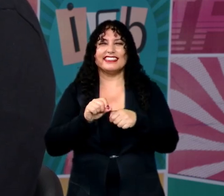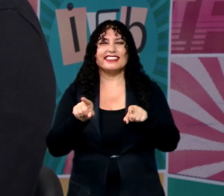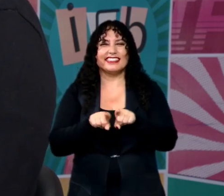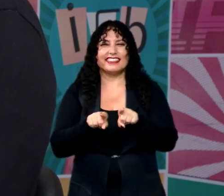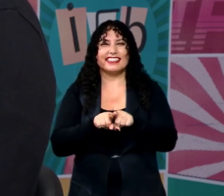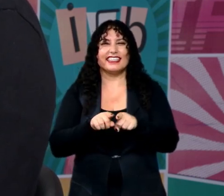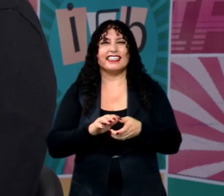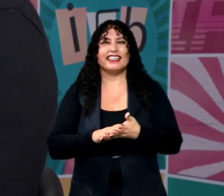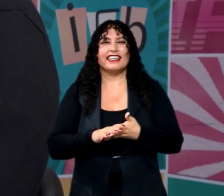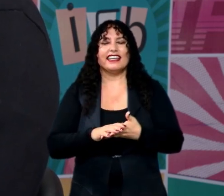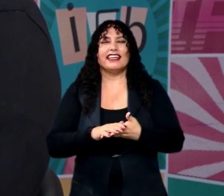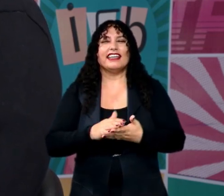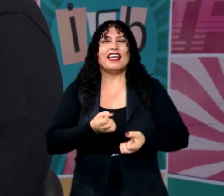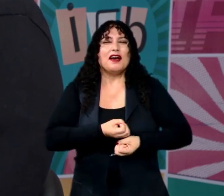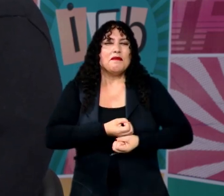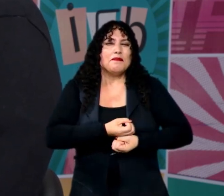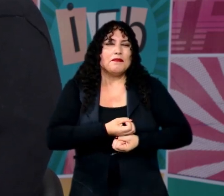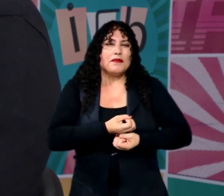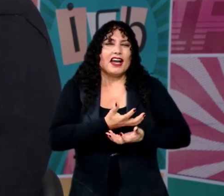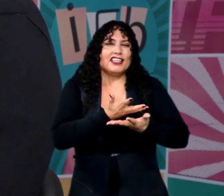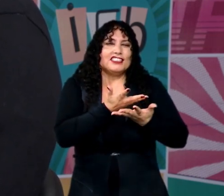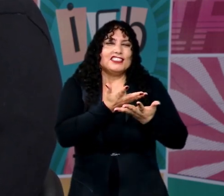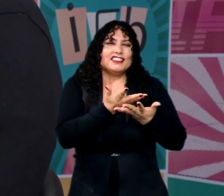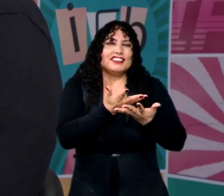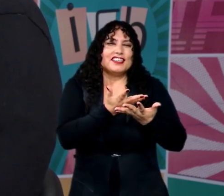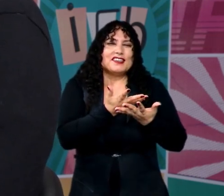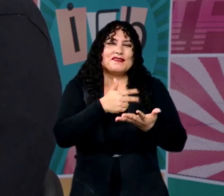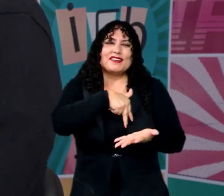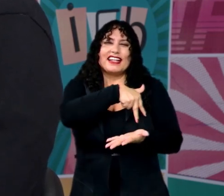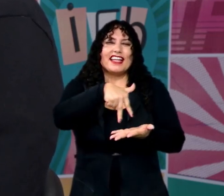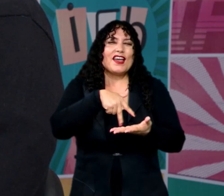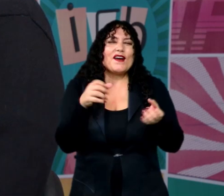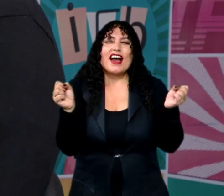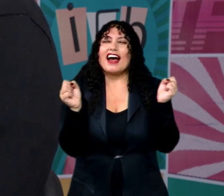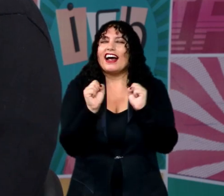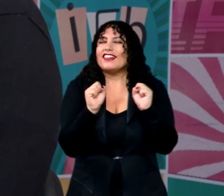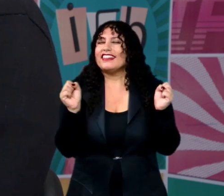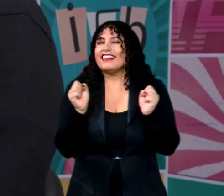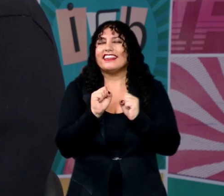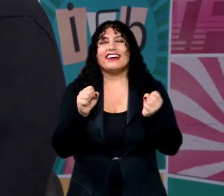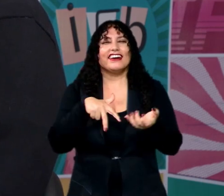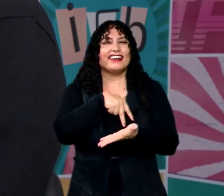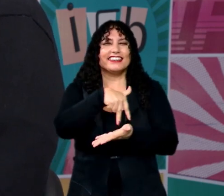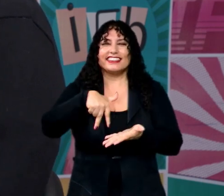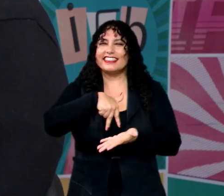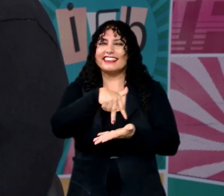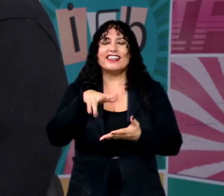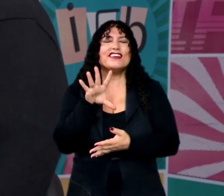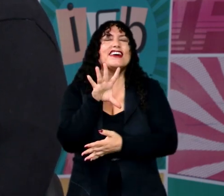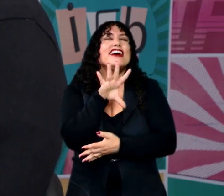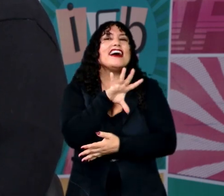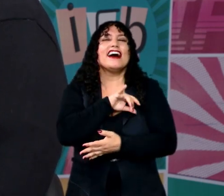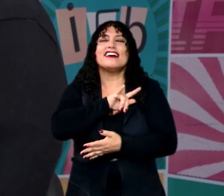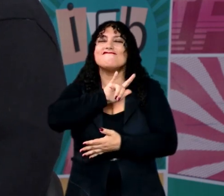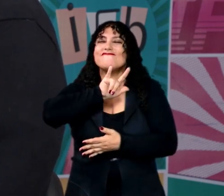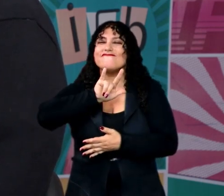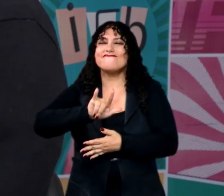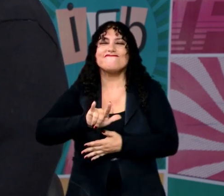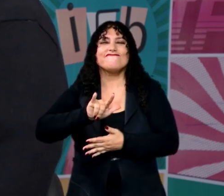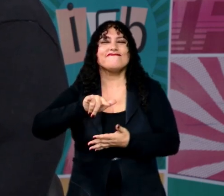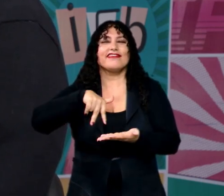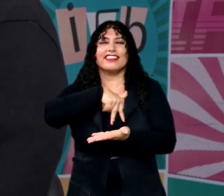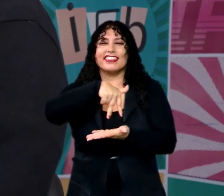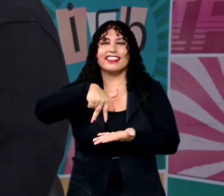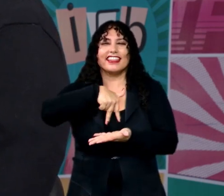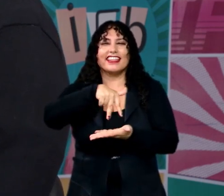Que é a paixão pela dança, né? A pessoa, eu adoro dançar. Dançar, eu amo dançar. Então,